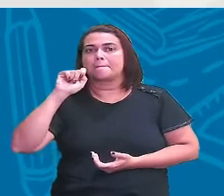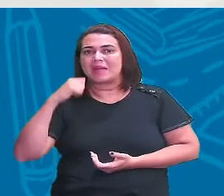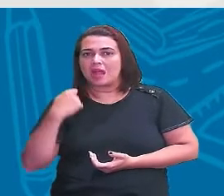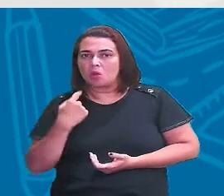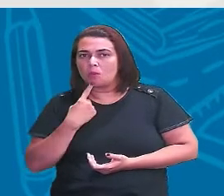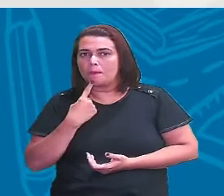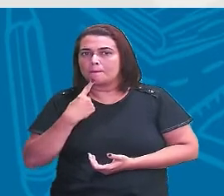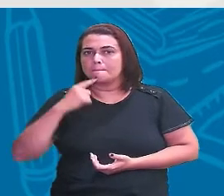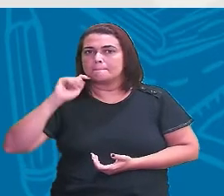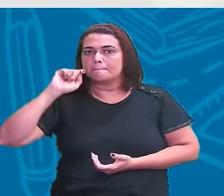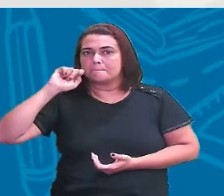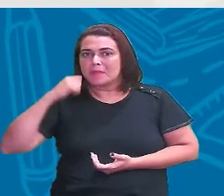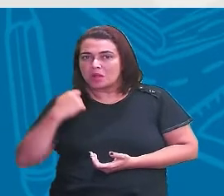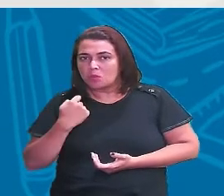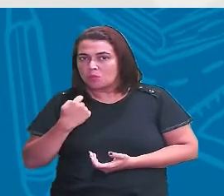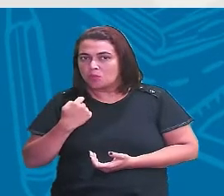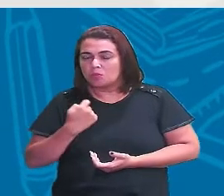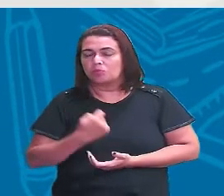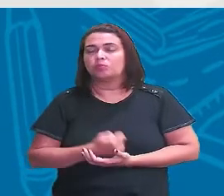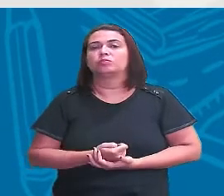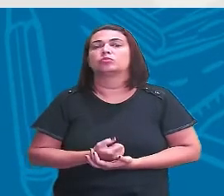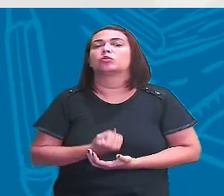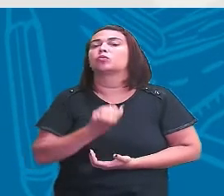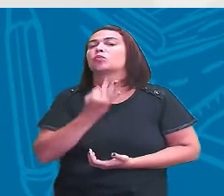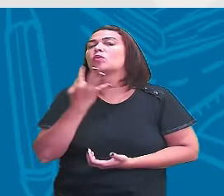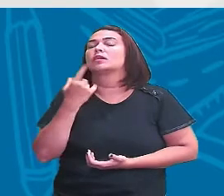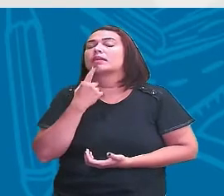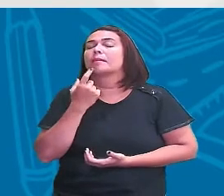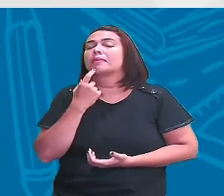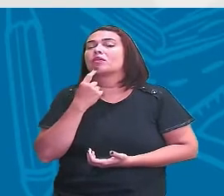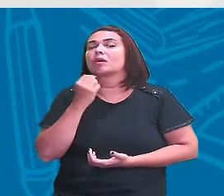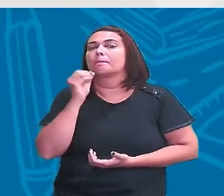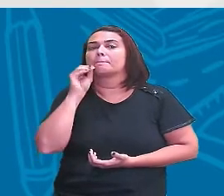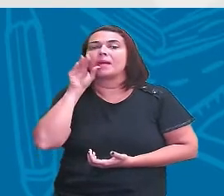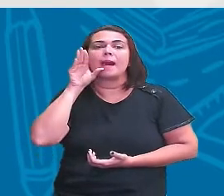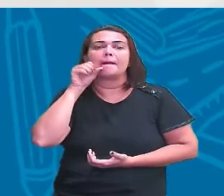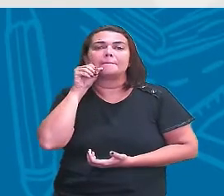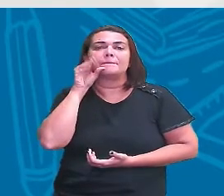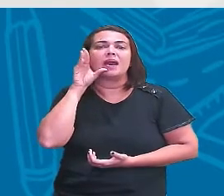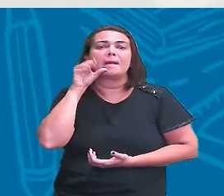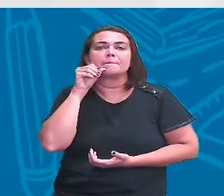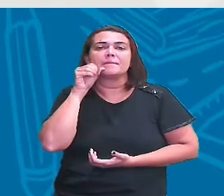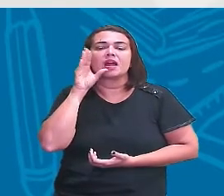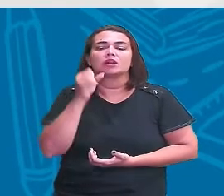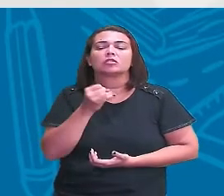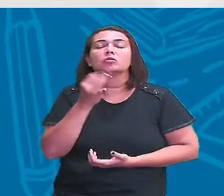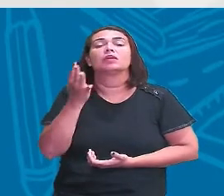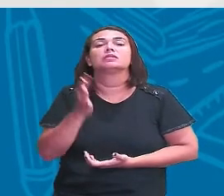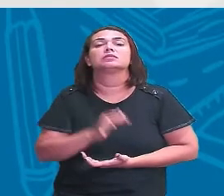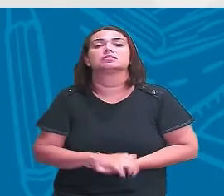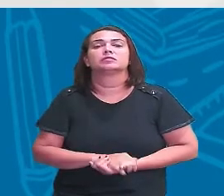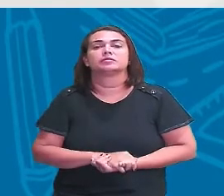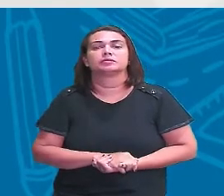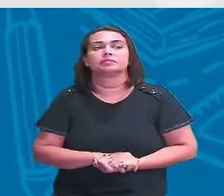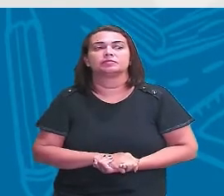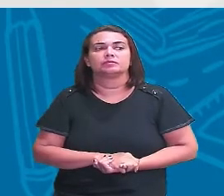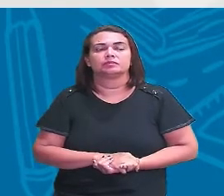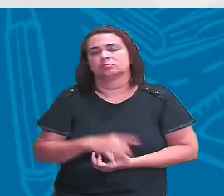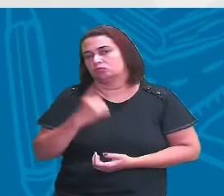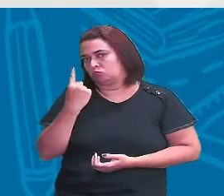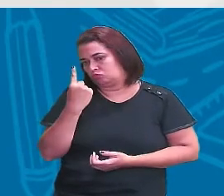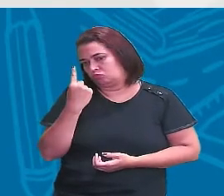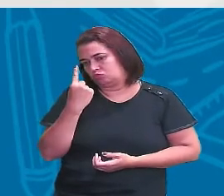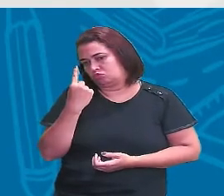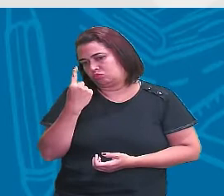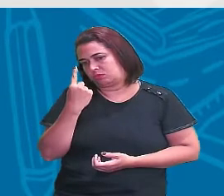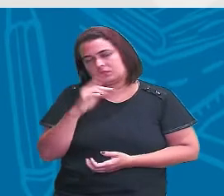comigo. Pão. Quantas vezes eu abri a boca? Quantas vezes vocês abriram a boca? Uma vez